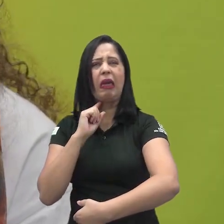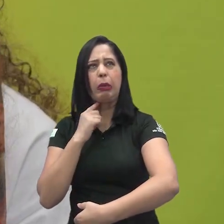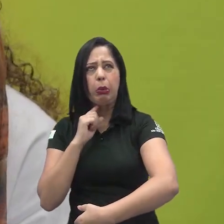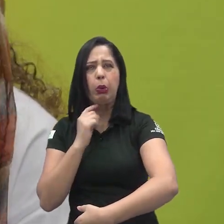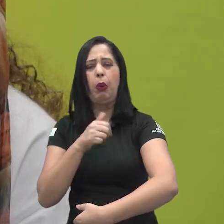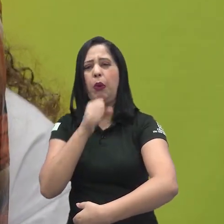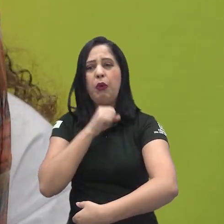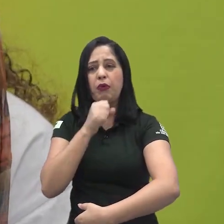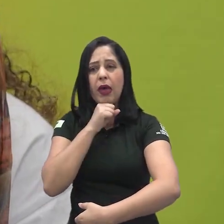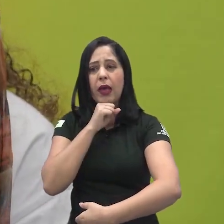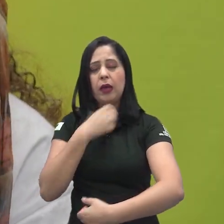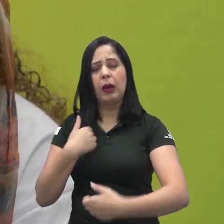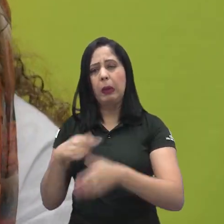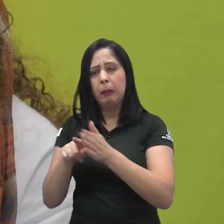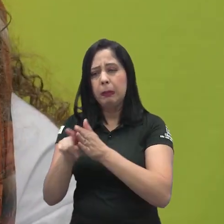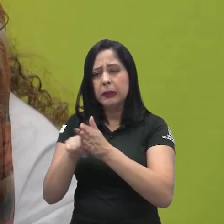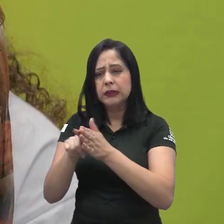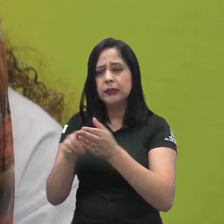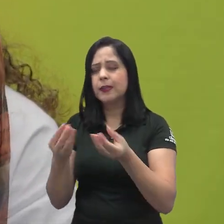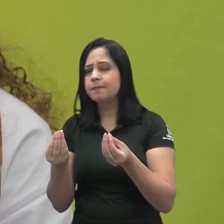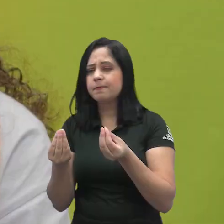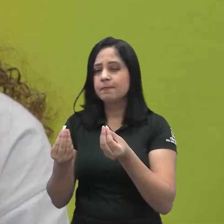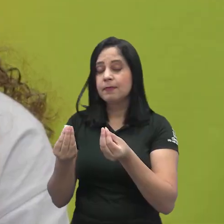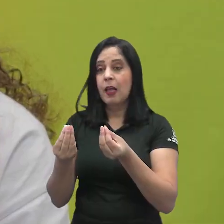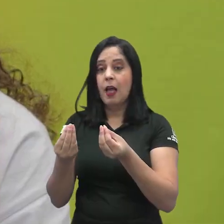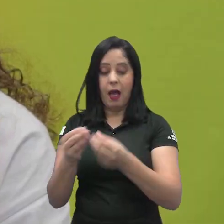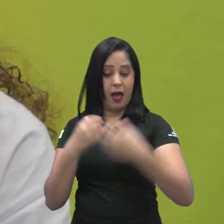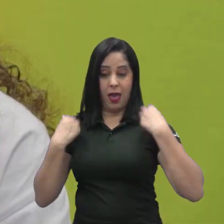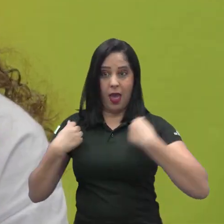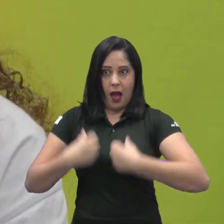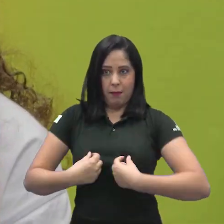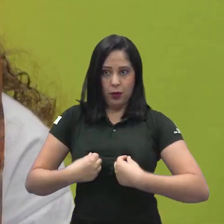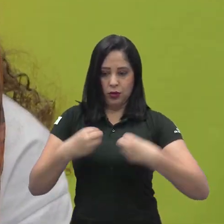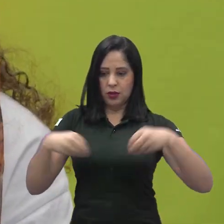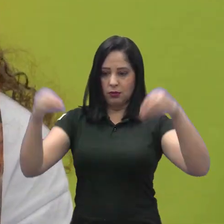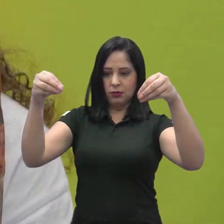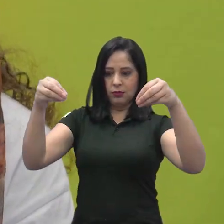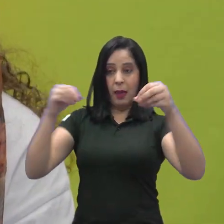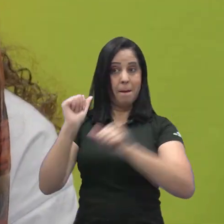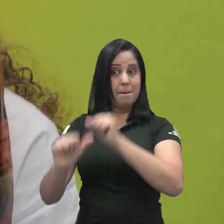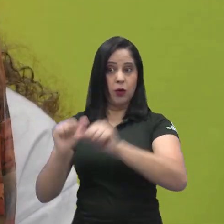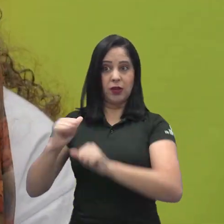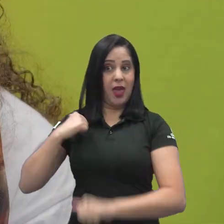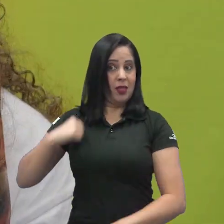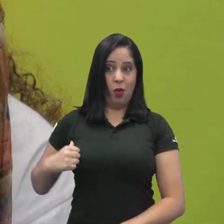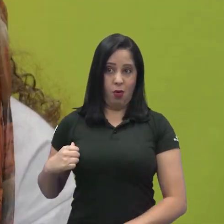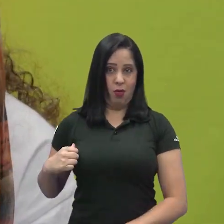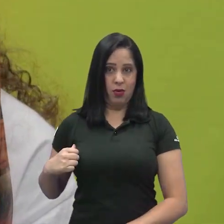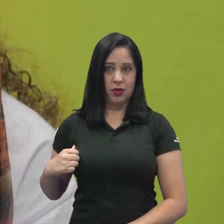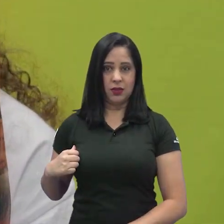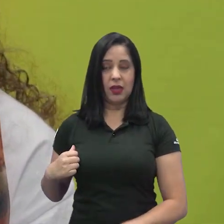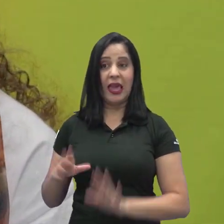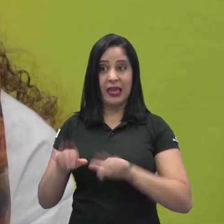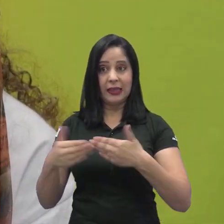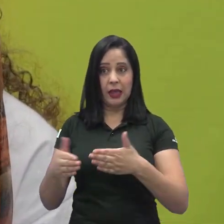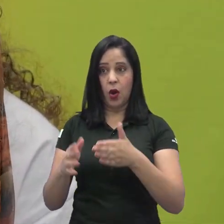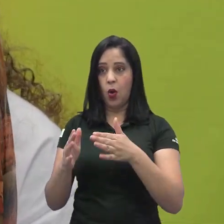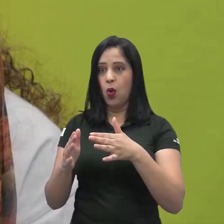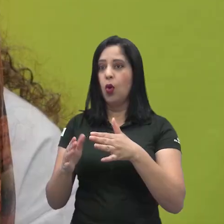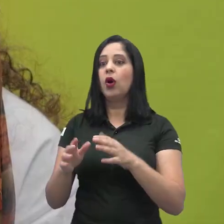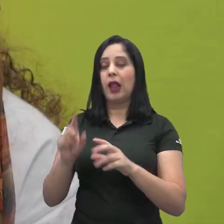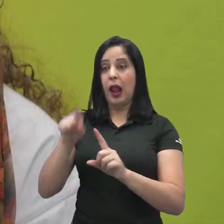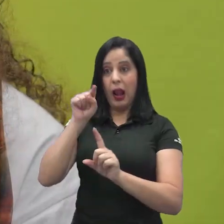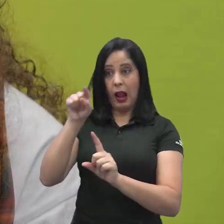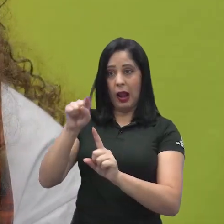o tecido está perfeito. Então, você consegue fazer uma bolsa, ou às vezes algum acessório de cabeça. Então, no Pinterest é o lugar que você acha